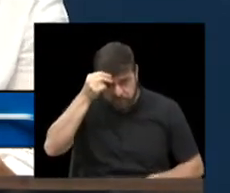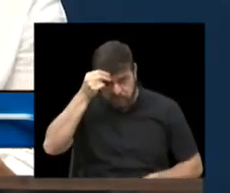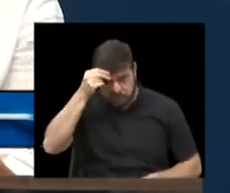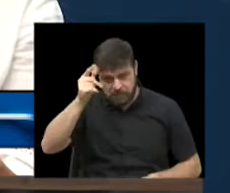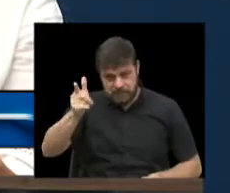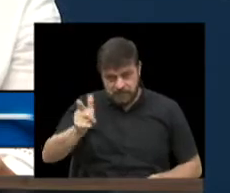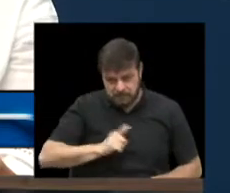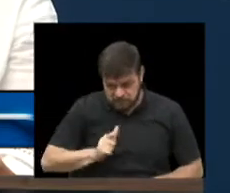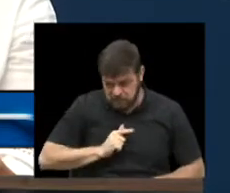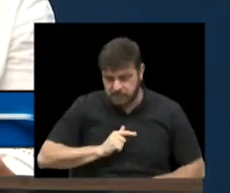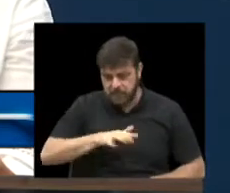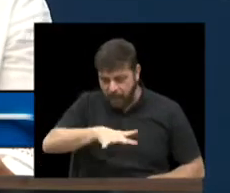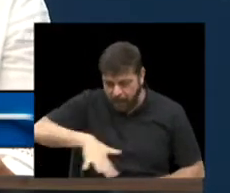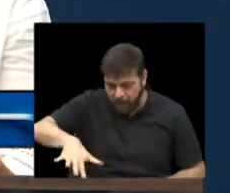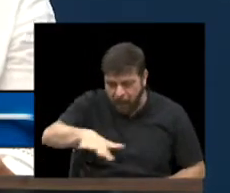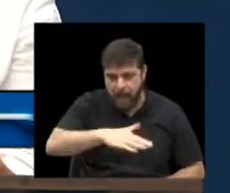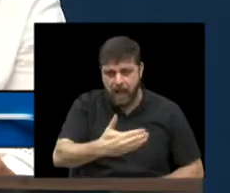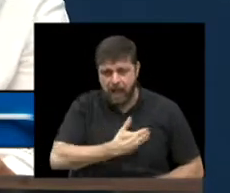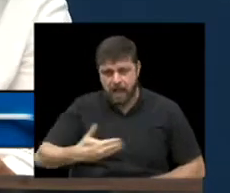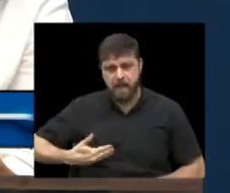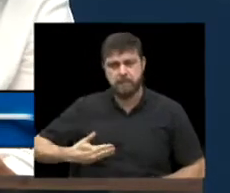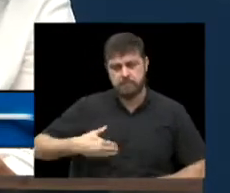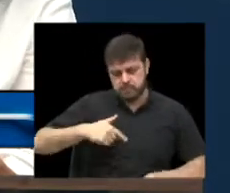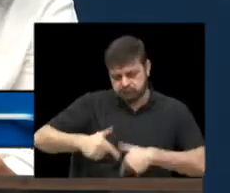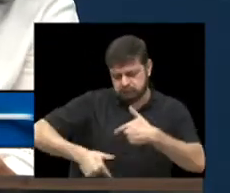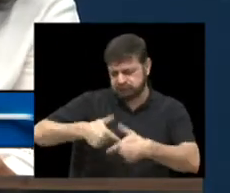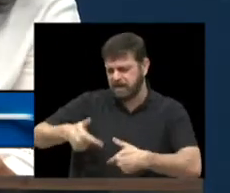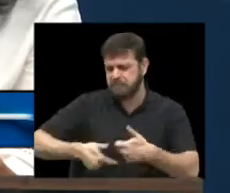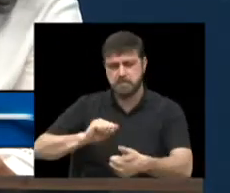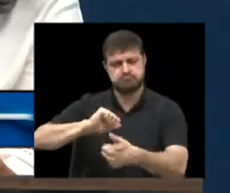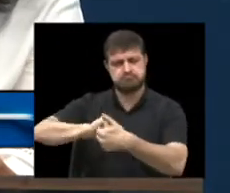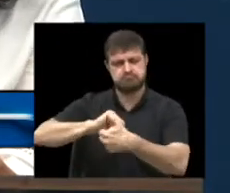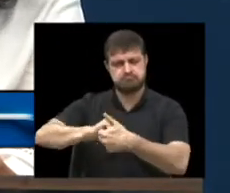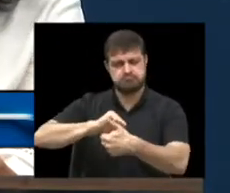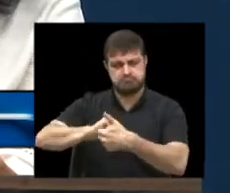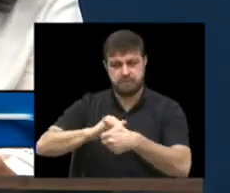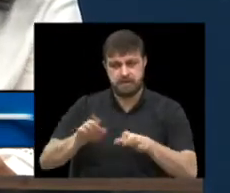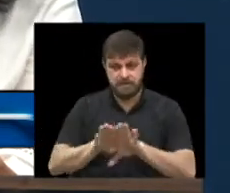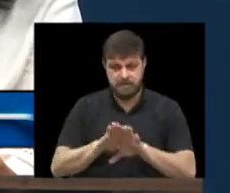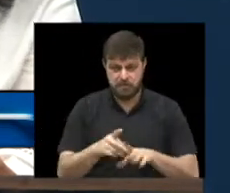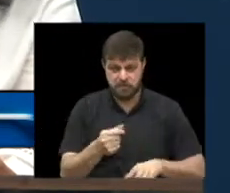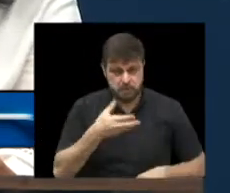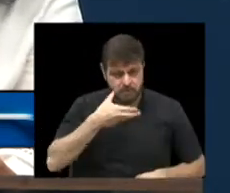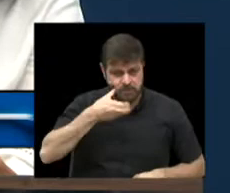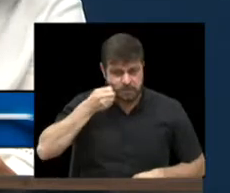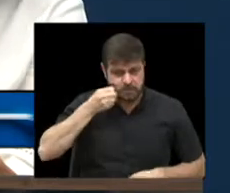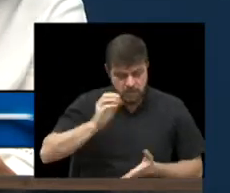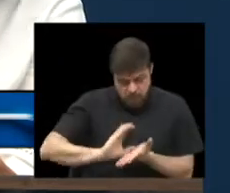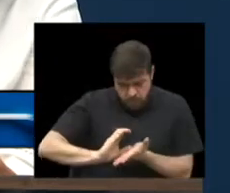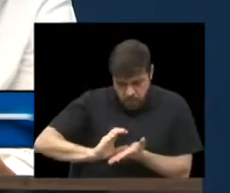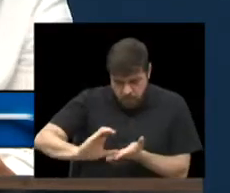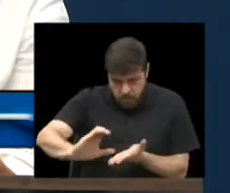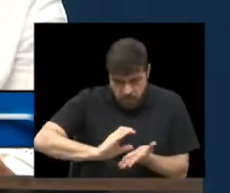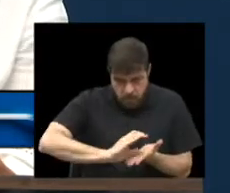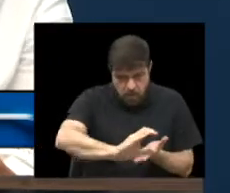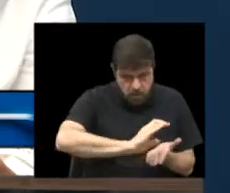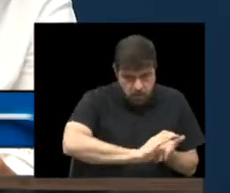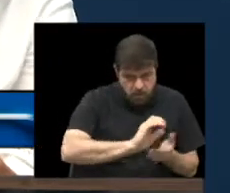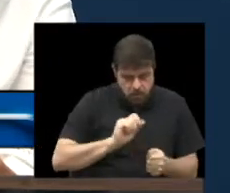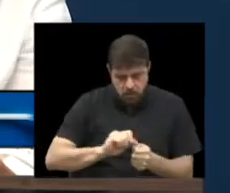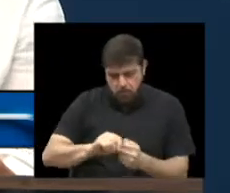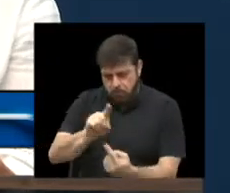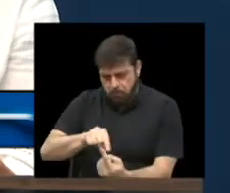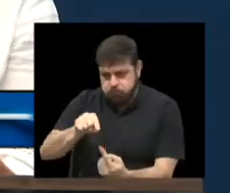garanta serviços públicos de qualidade e garanta que o orçamento municipal seja direcionado para reduzir os impactos,